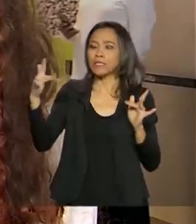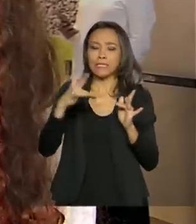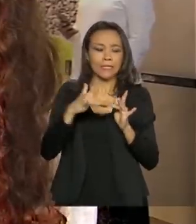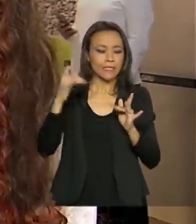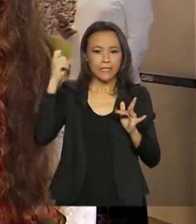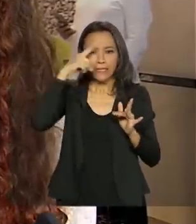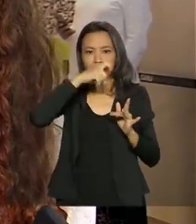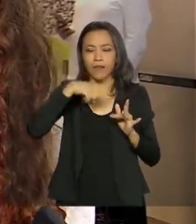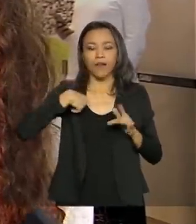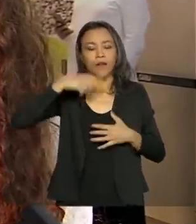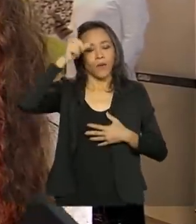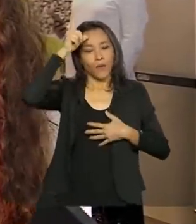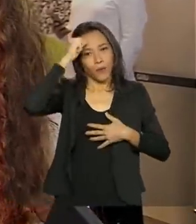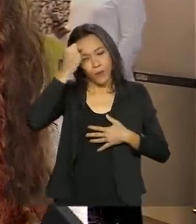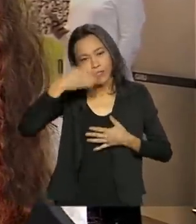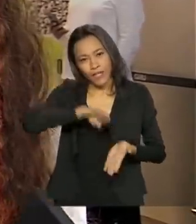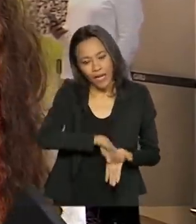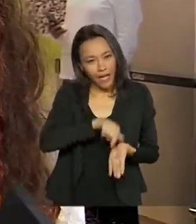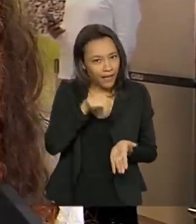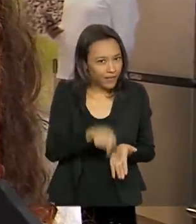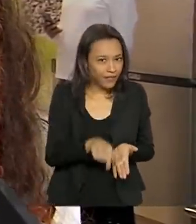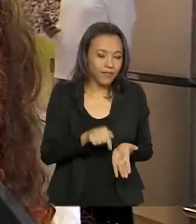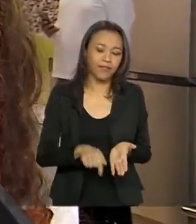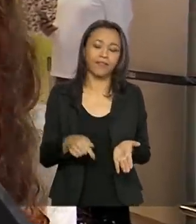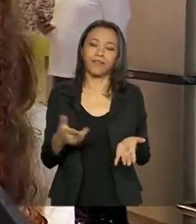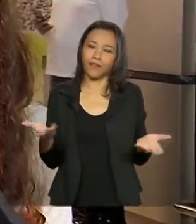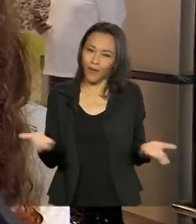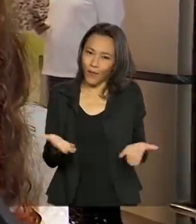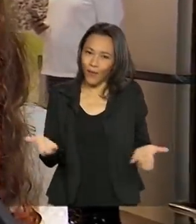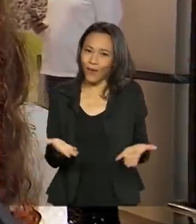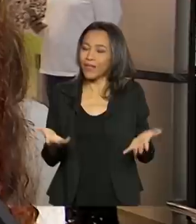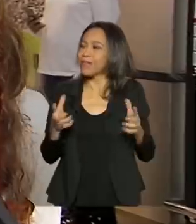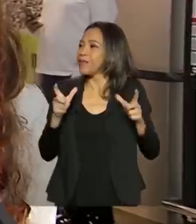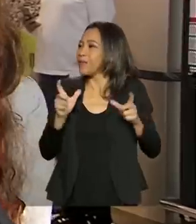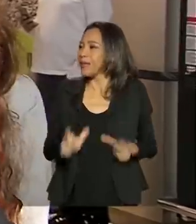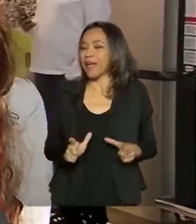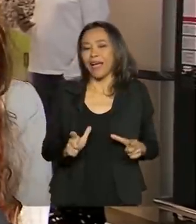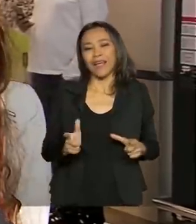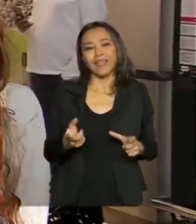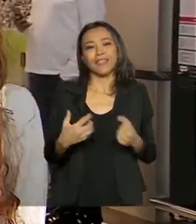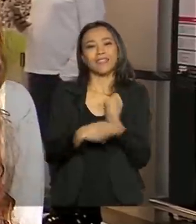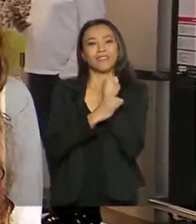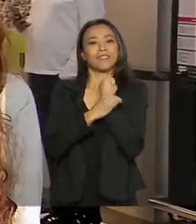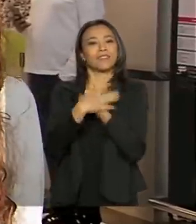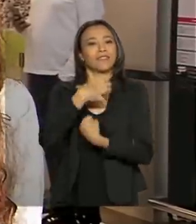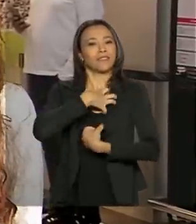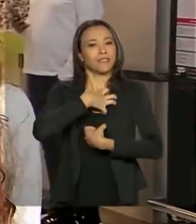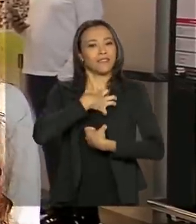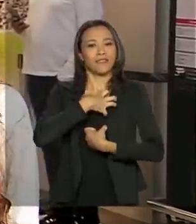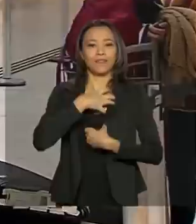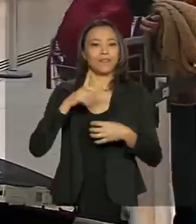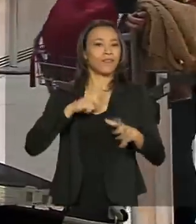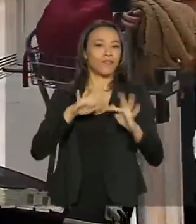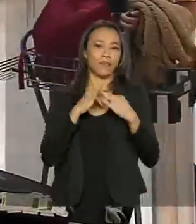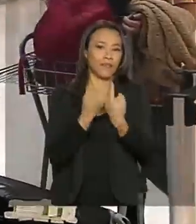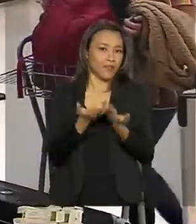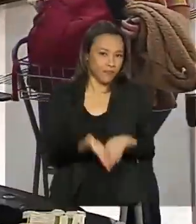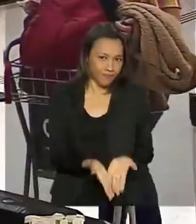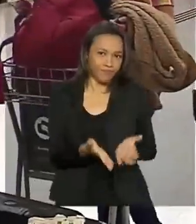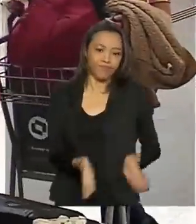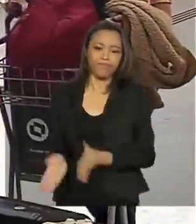é uma sensação de alívio de verdade porque agora a gente sabe que a gente está no lugar que a gente tem segurança que a gente tem na nossa família